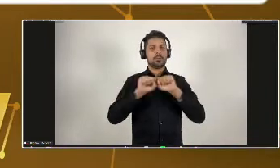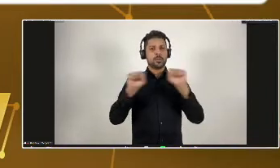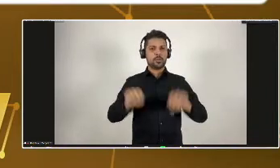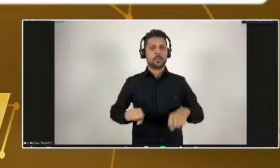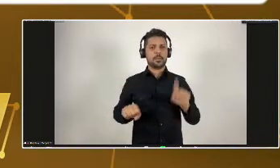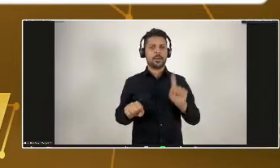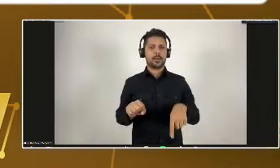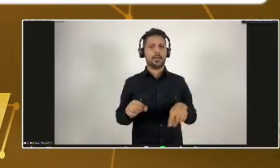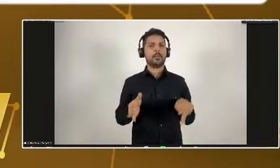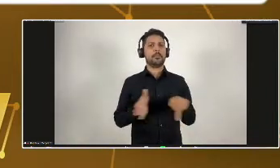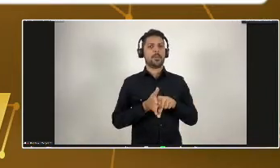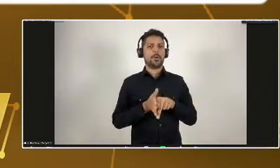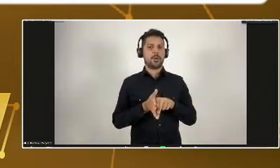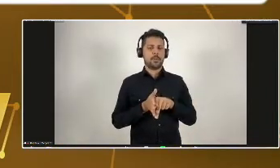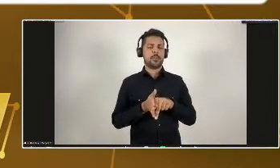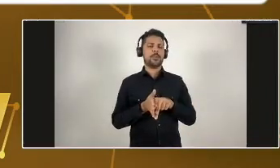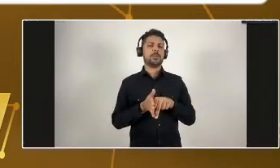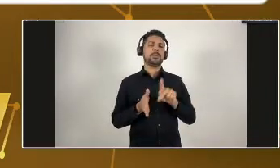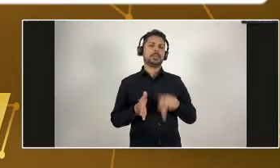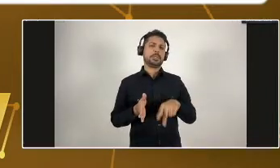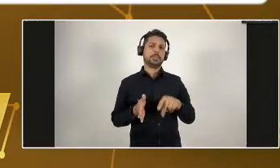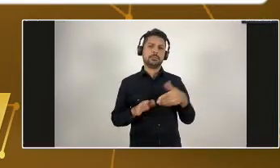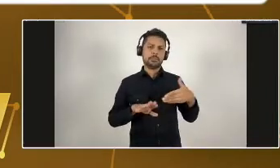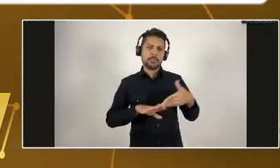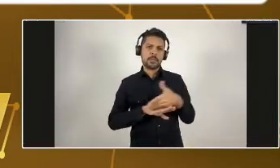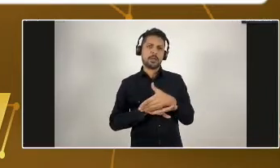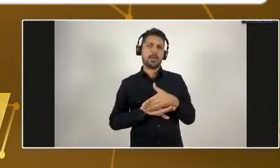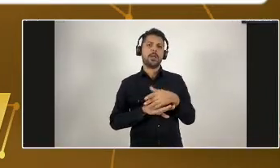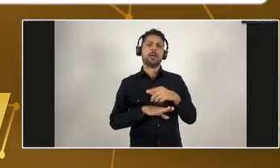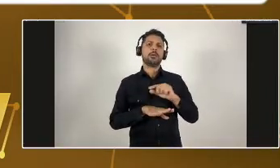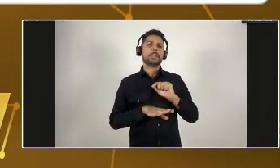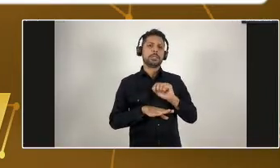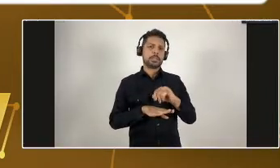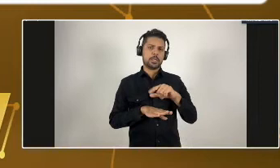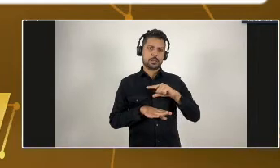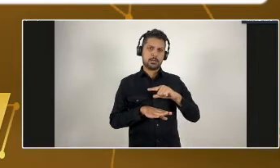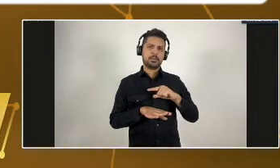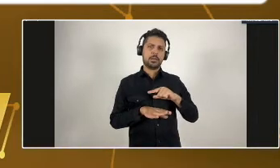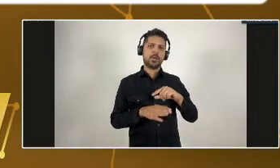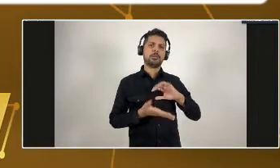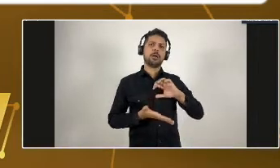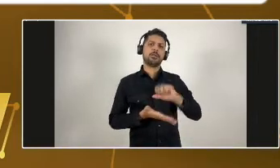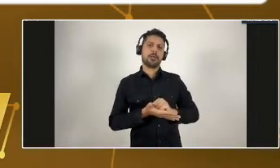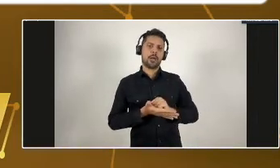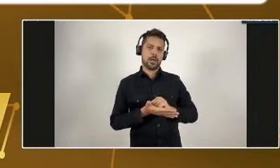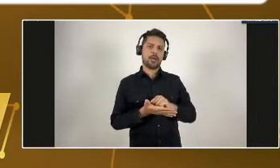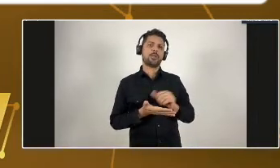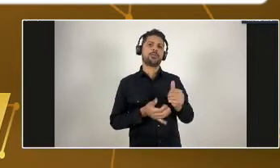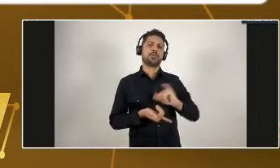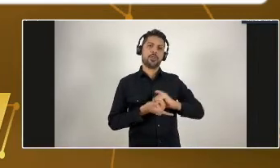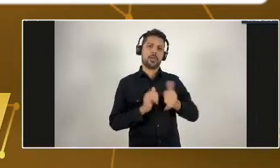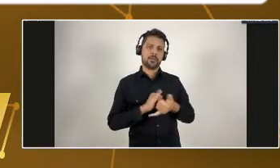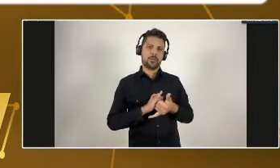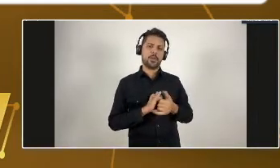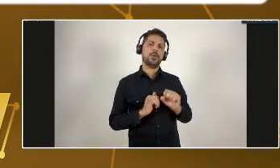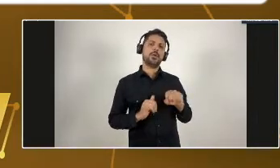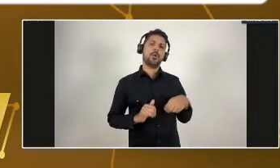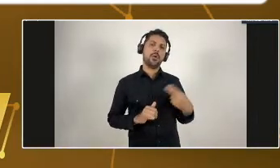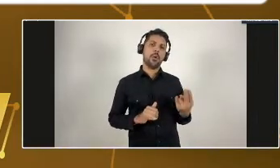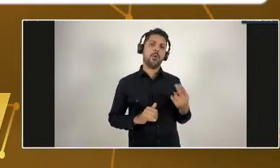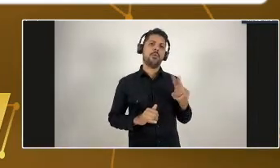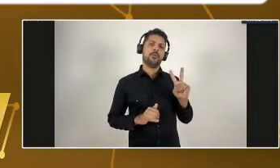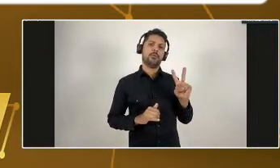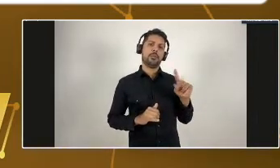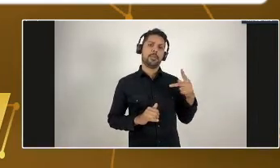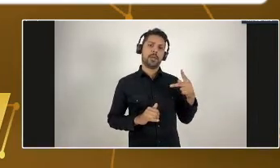Então, a gente só consegue acesso ao portal estando nas instalações da empresa ou acessando via VPN. O portal não é